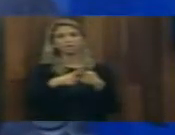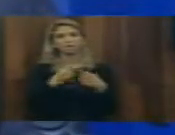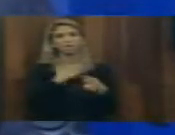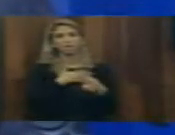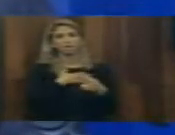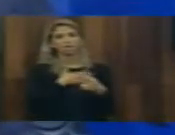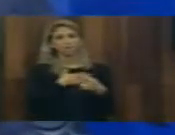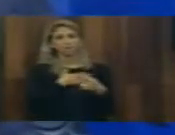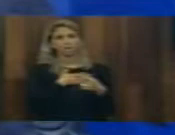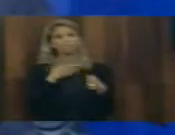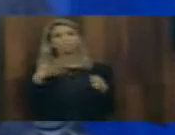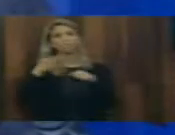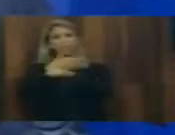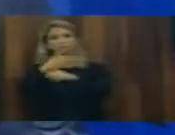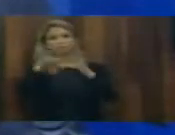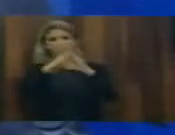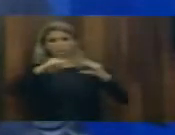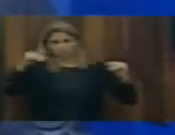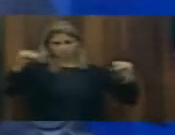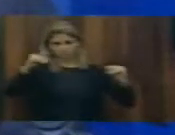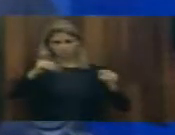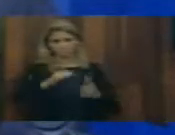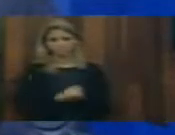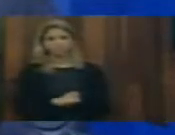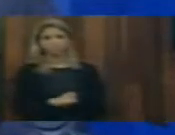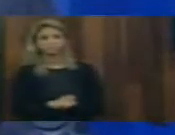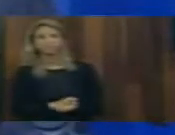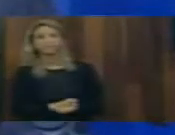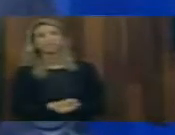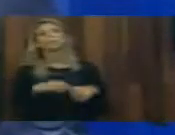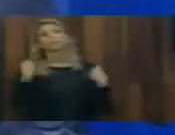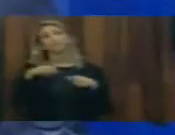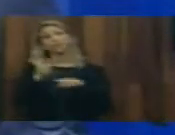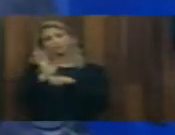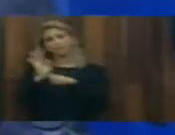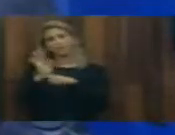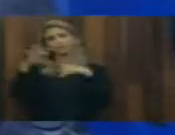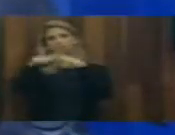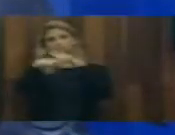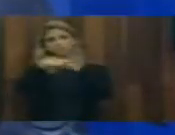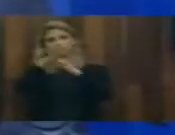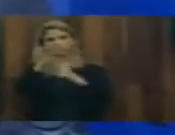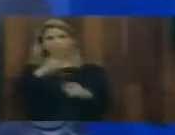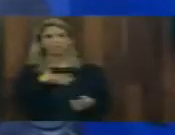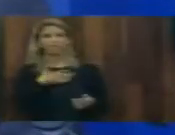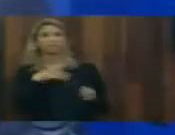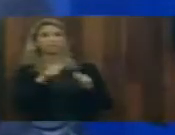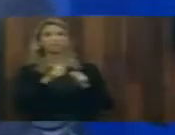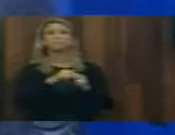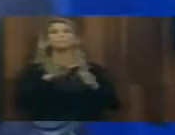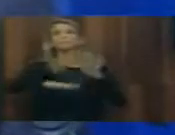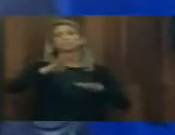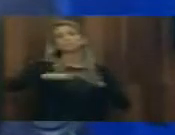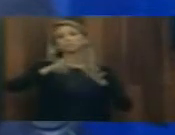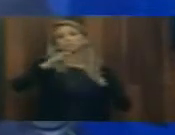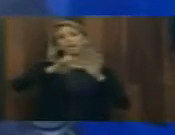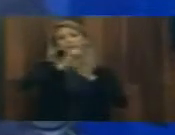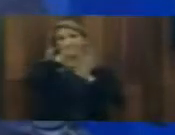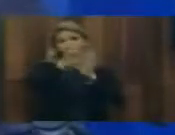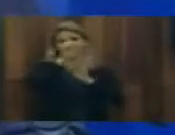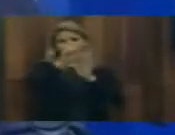fui em Brasília essa semana, segunda, terça e quarta, para ajudar o município de Cabo Frio. Protocolamos 14 emendas